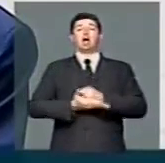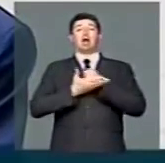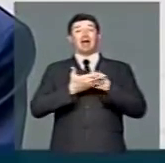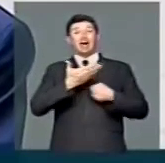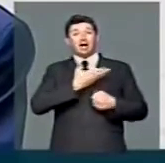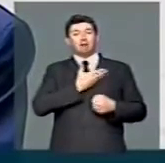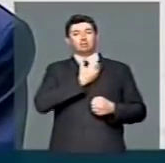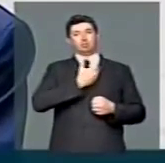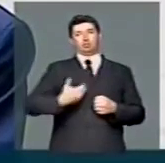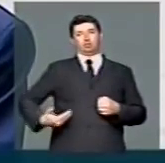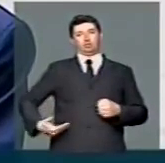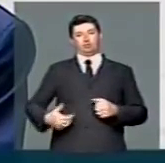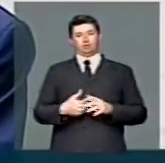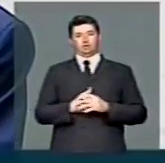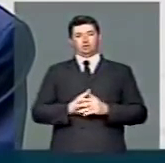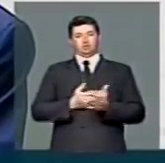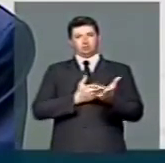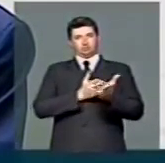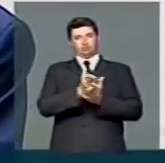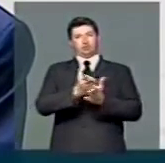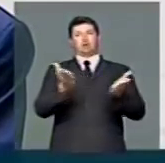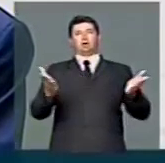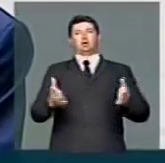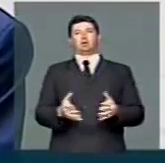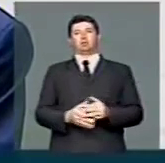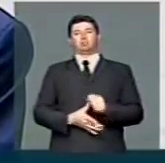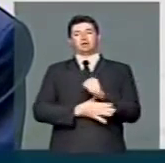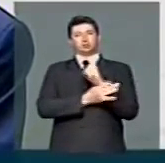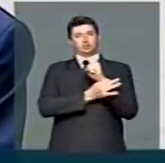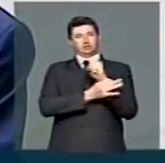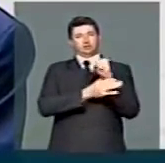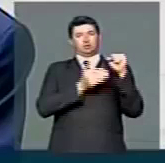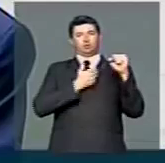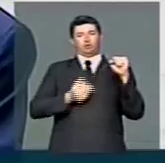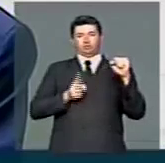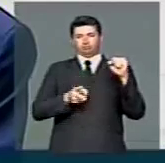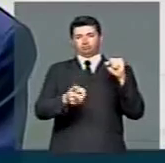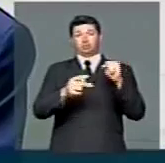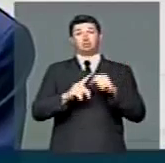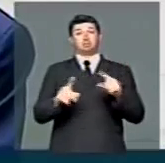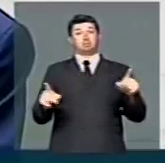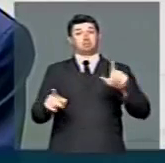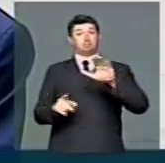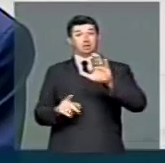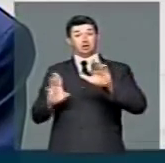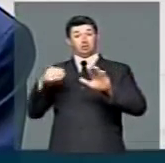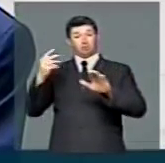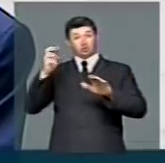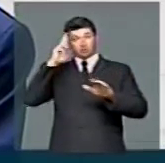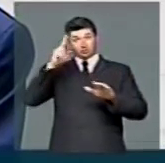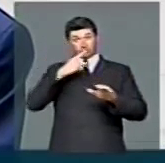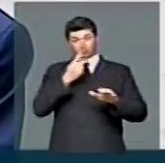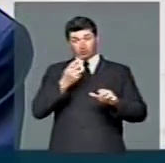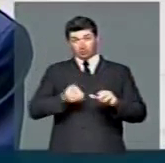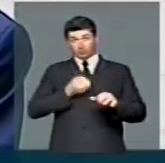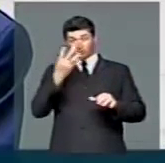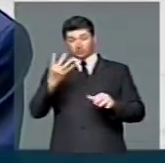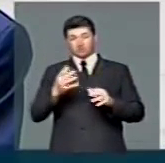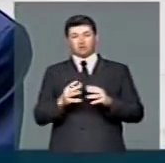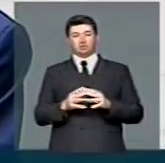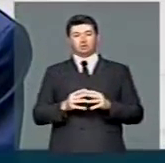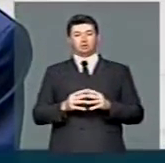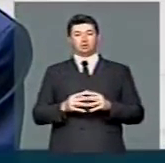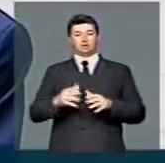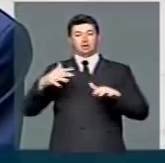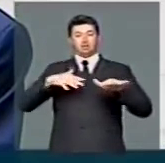exatamente um fiel da sustentabilidade do governo. Mas quando Vossa Excelência iniciou o seu pronunciamento falando sobre a